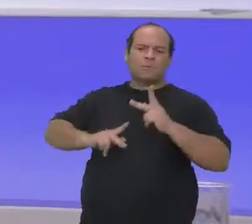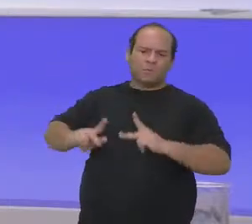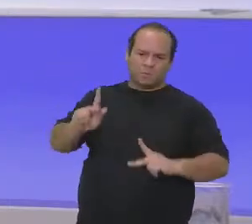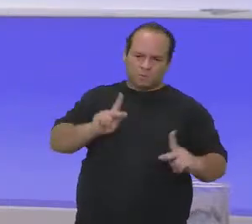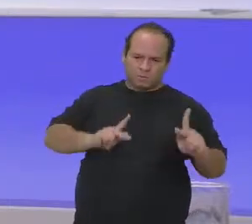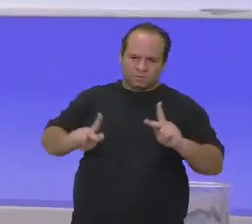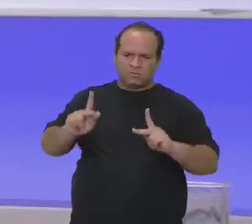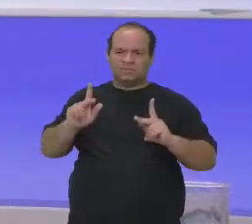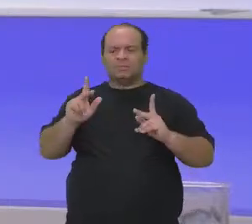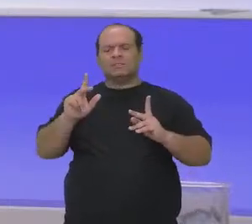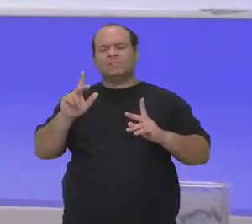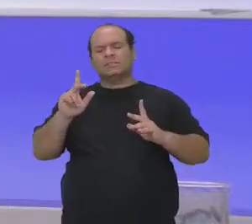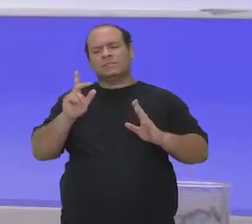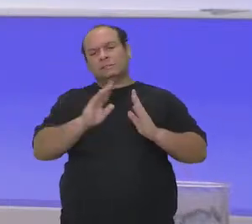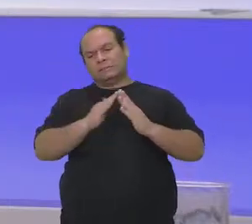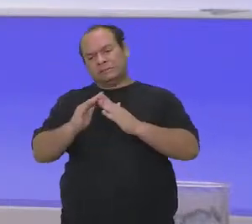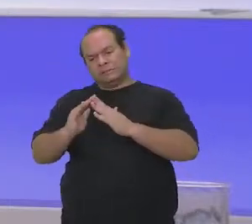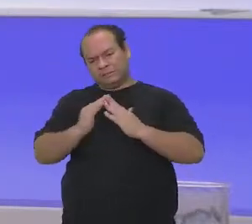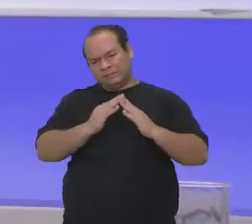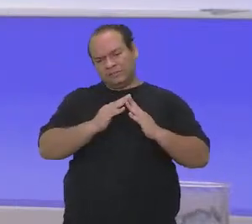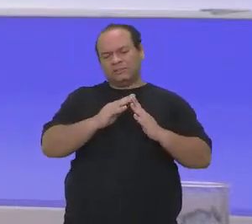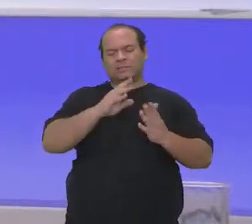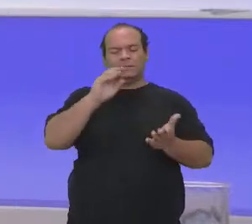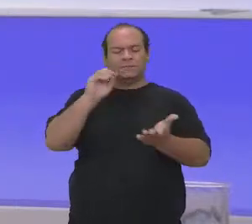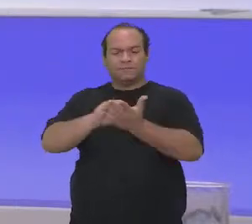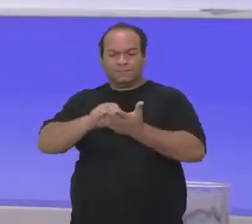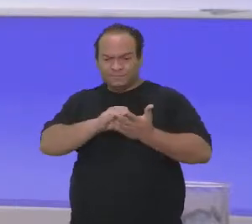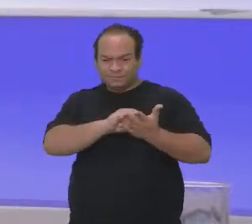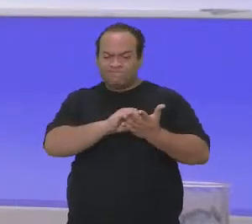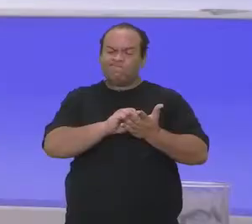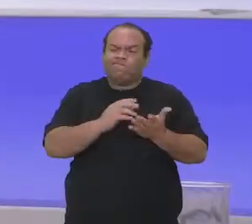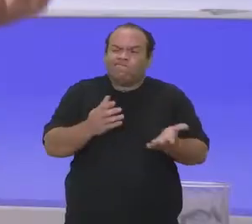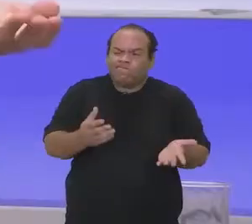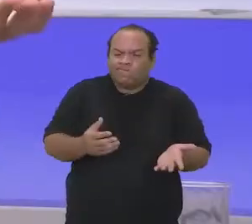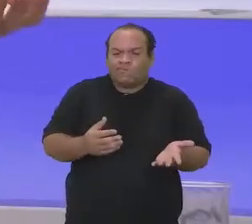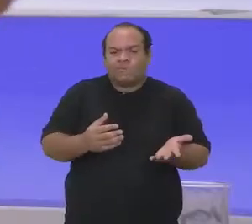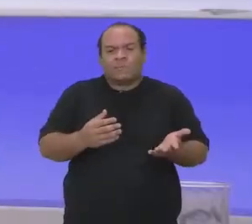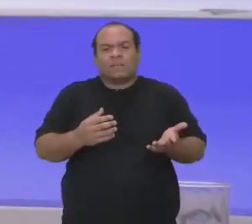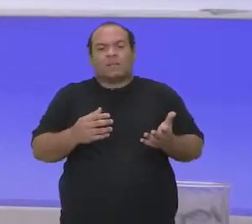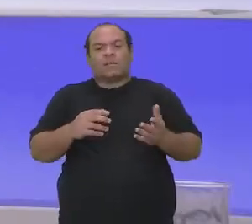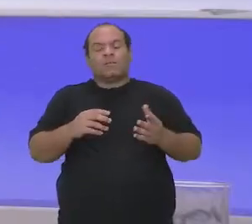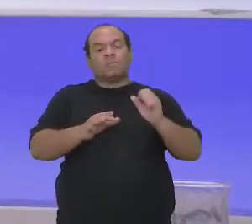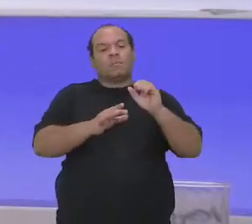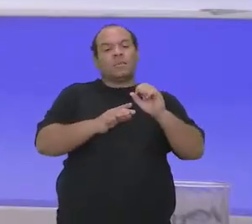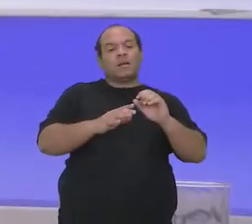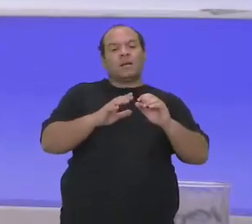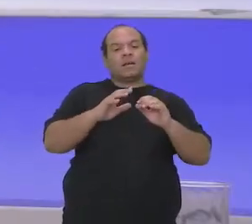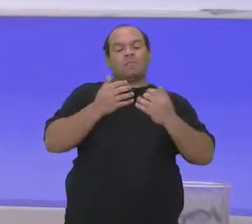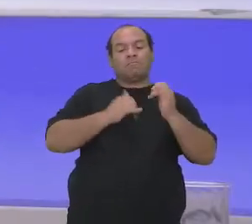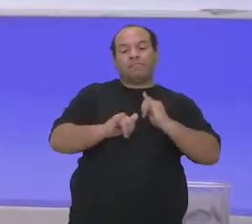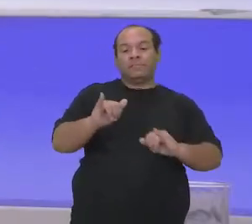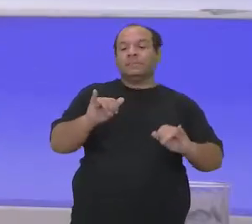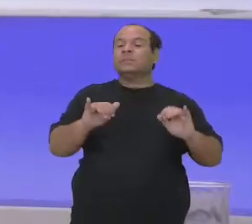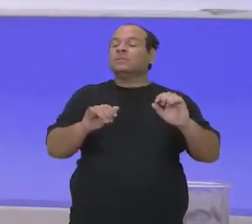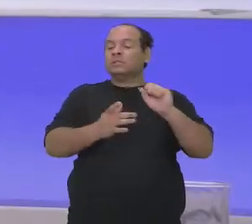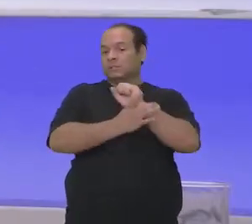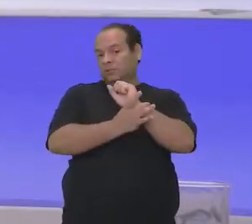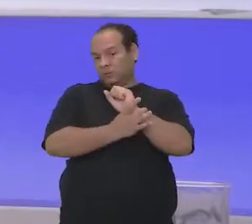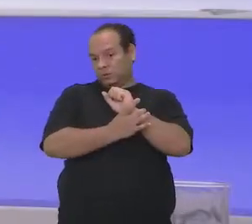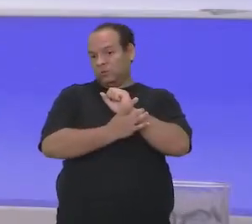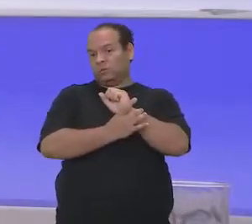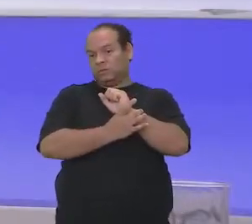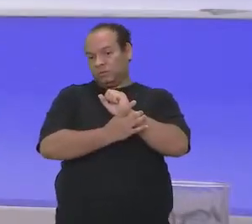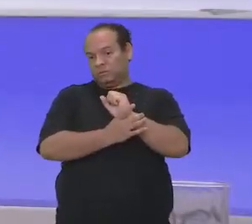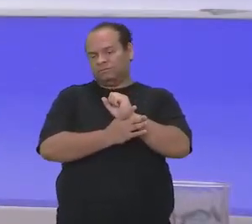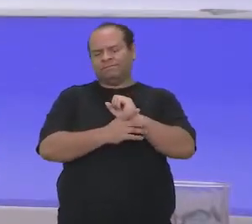vivem em situações periféricas, que não têm acesso muitas vezes a uma rede segura. Então, quando a gente para